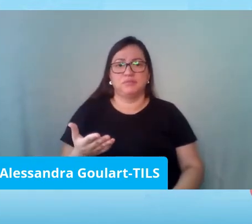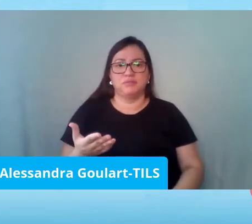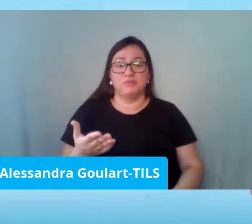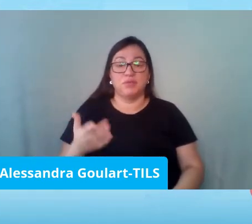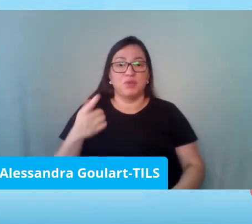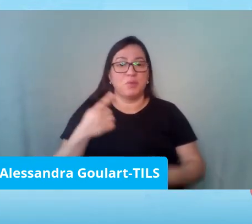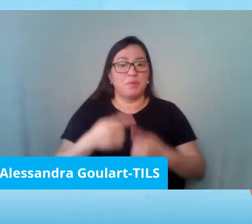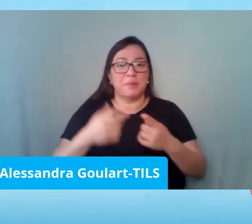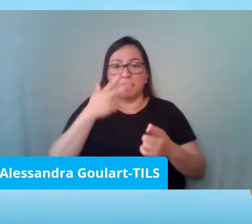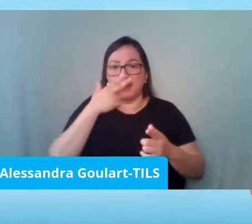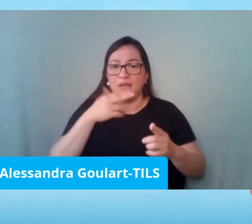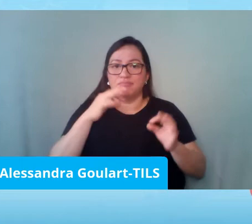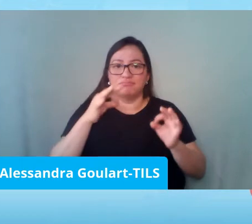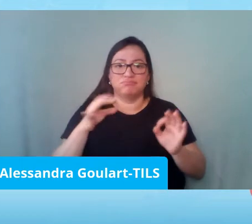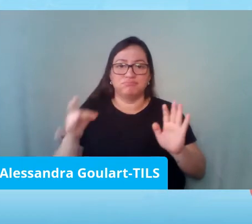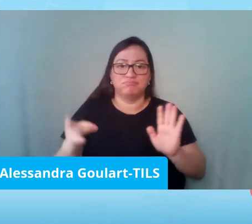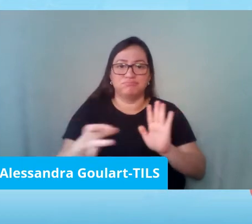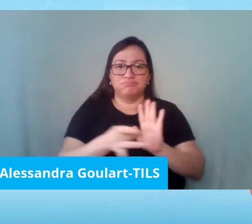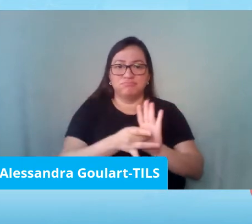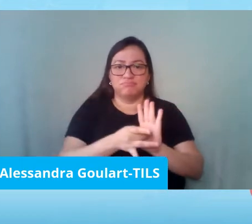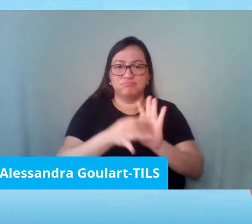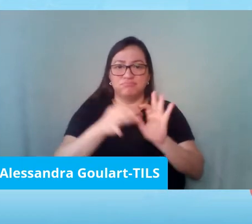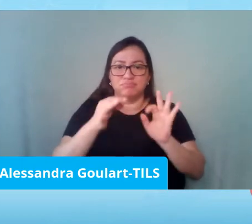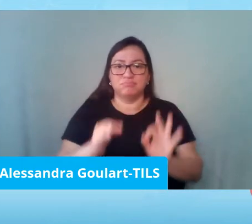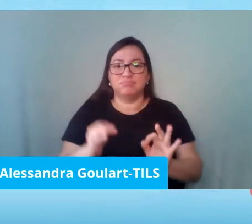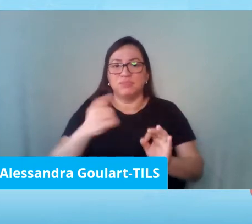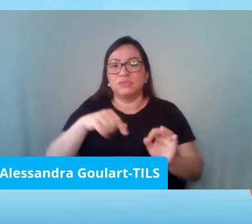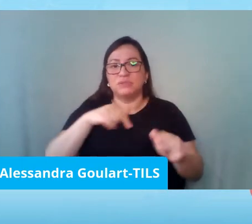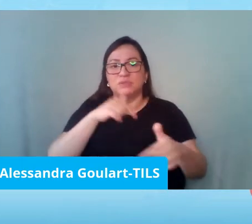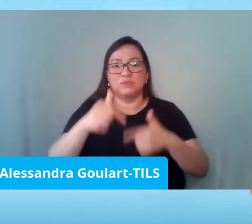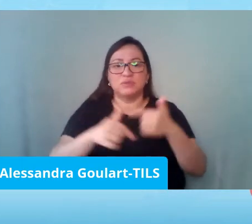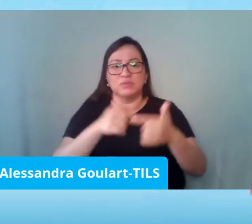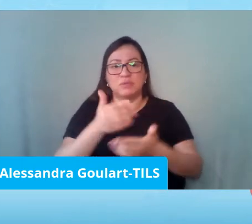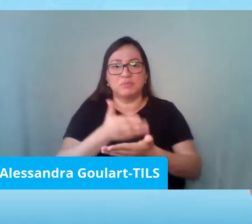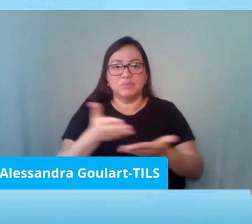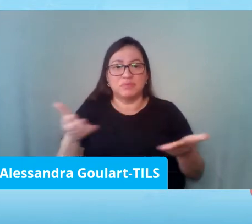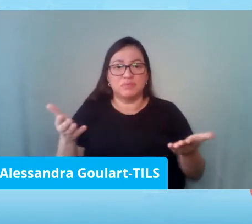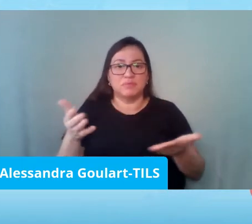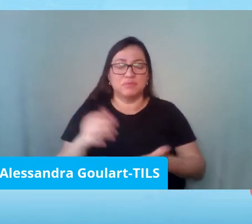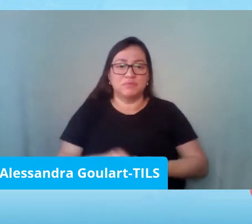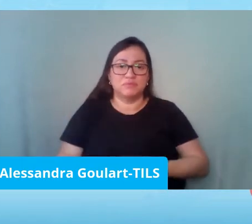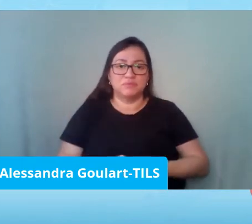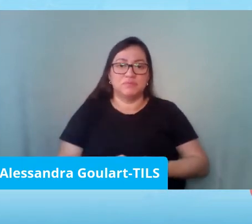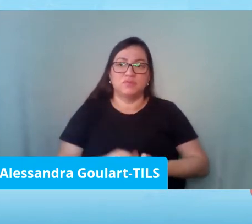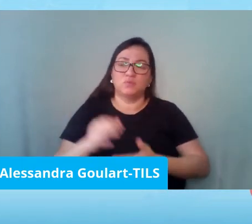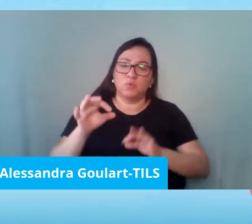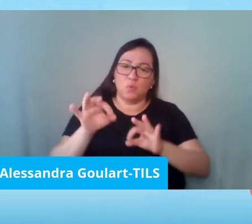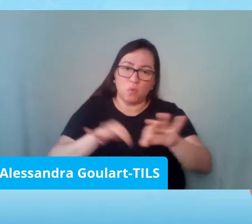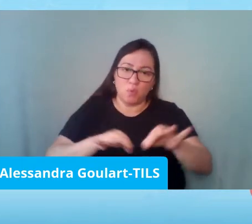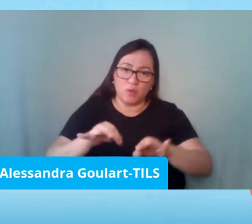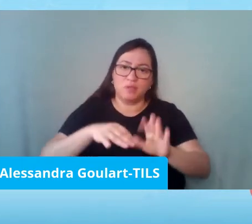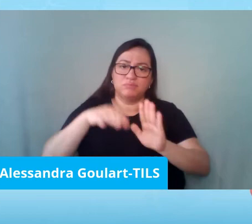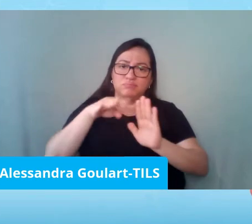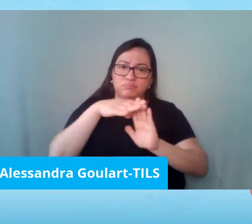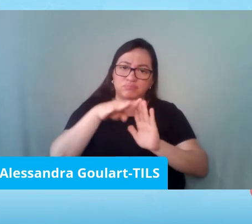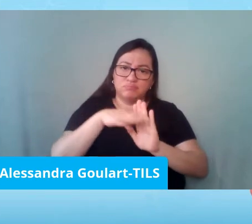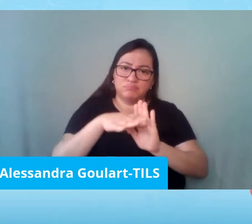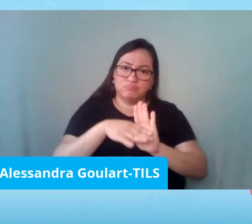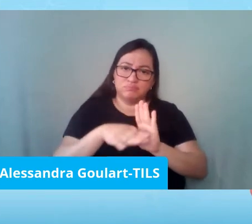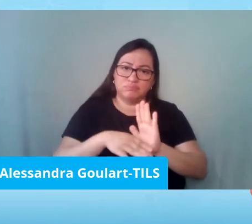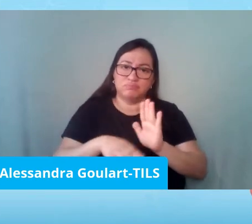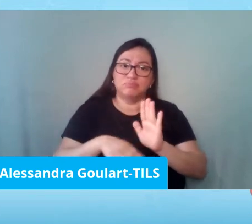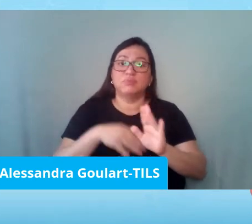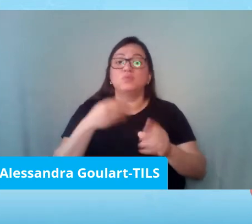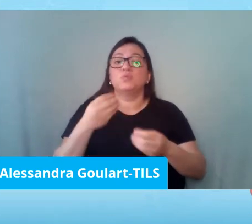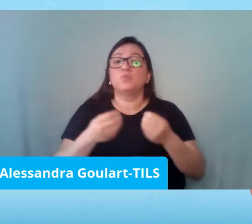consagrar o trabalho que a gente realizou nos últimos meses no trabalho, organizando o guia da transmissão vertical,